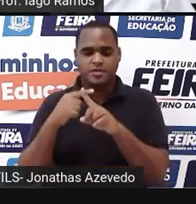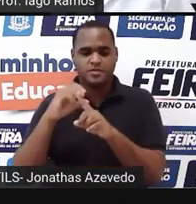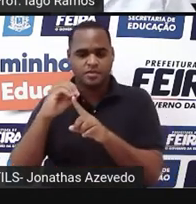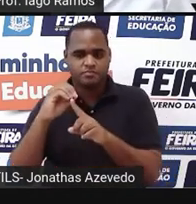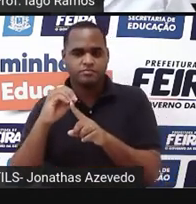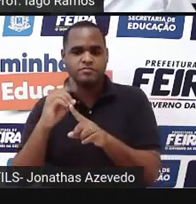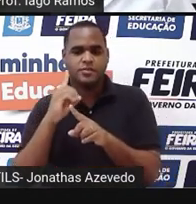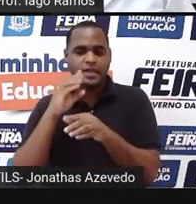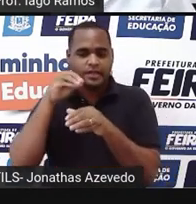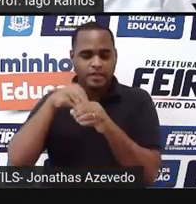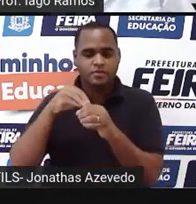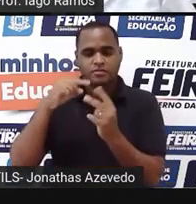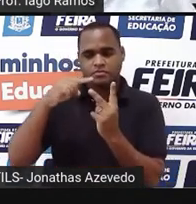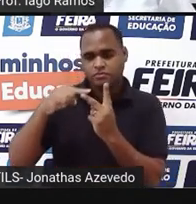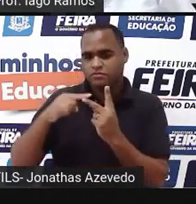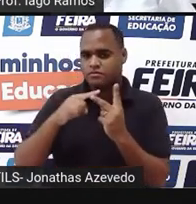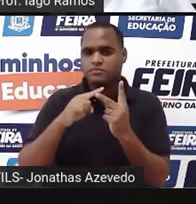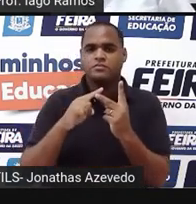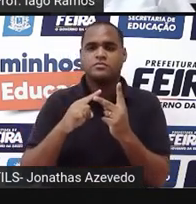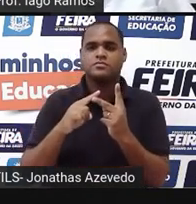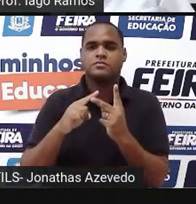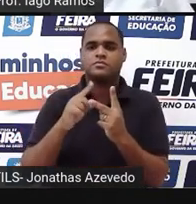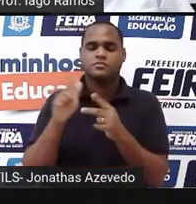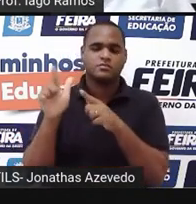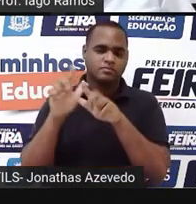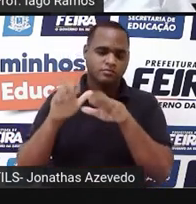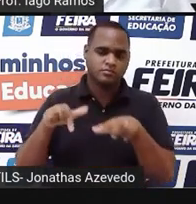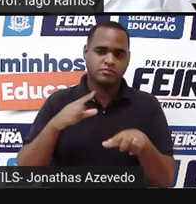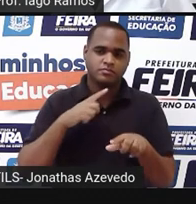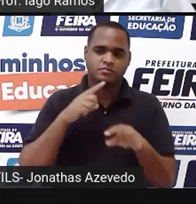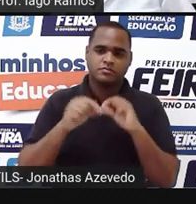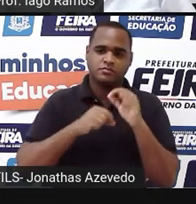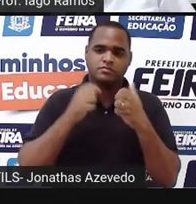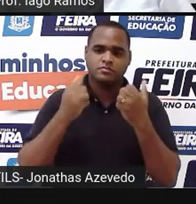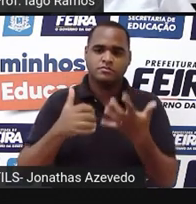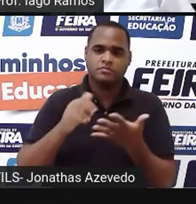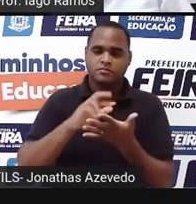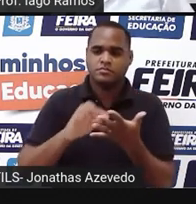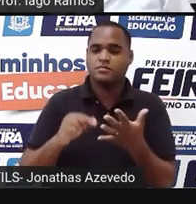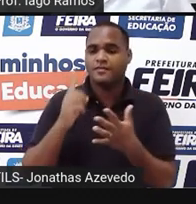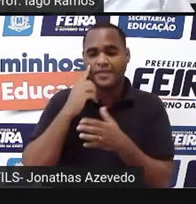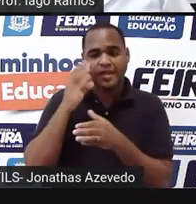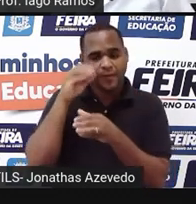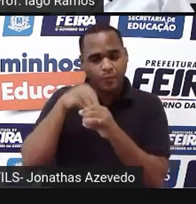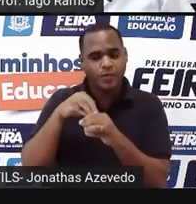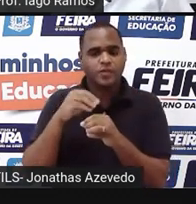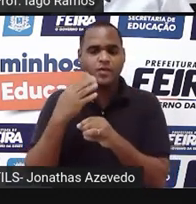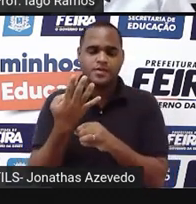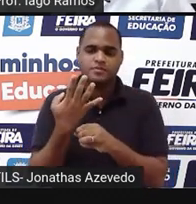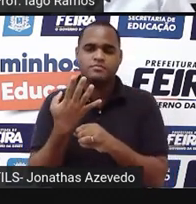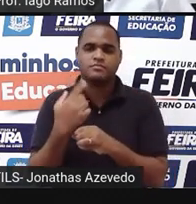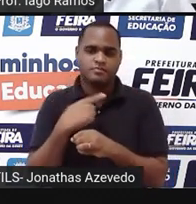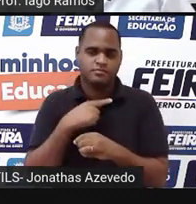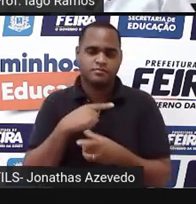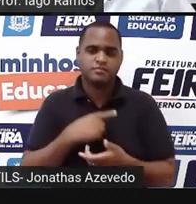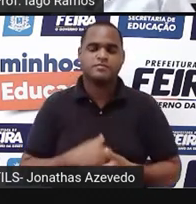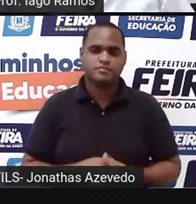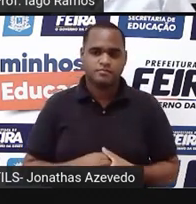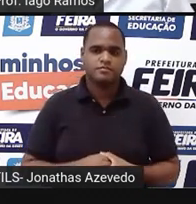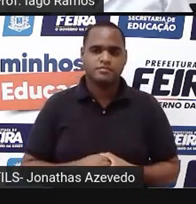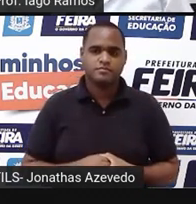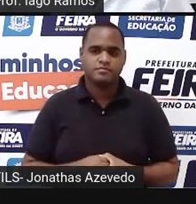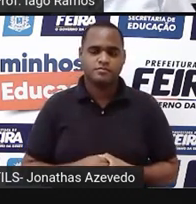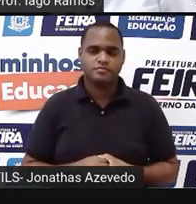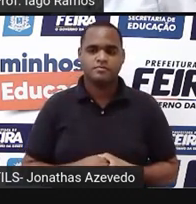quadrada. E 4 mais 0 dentro da raiz quadrada é a raiz quadrada de 4, tá bom? Então